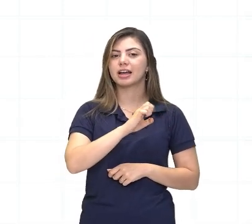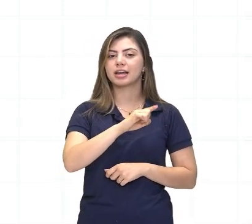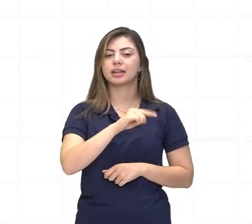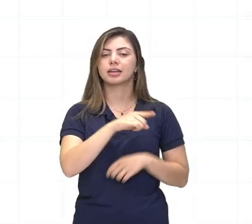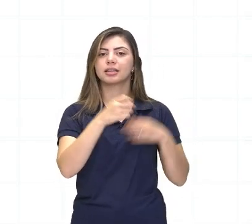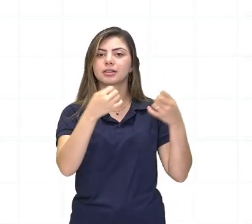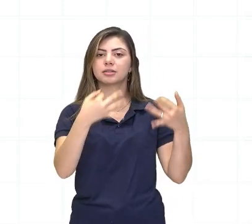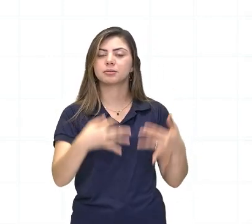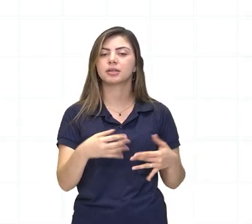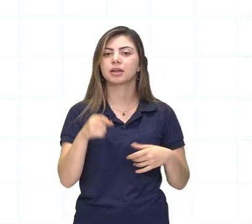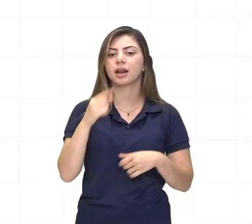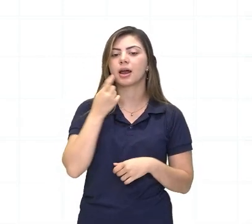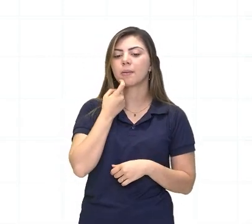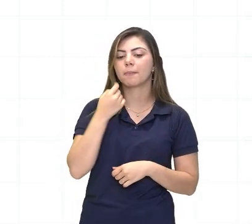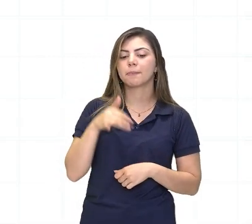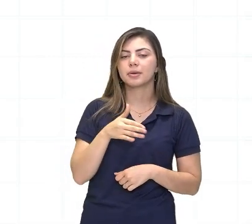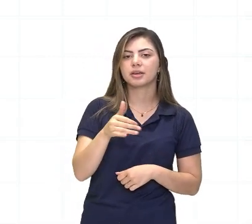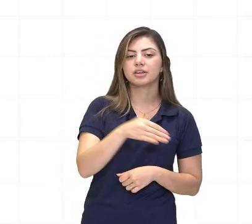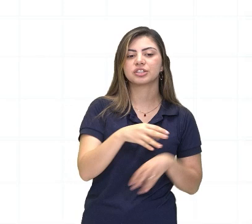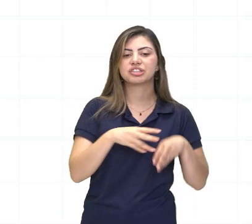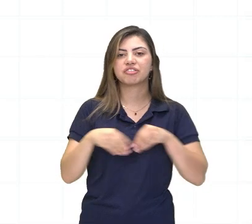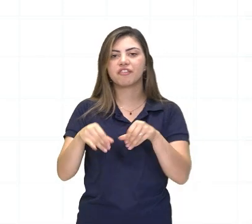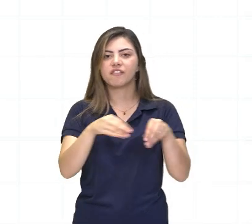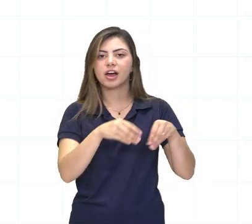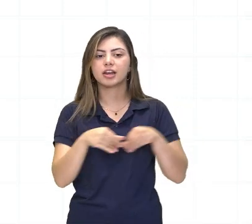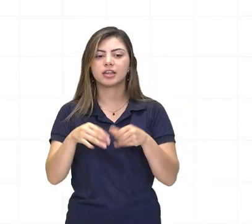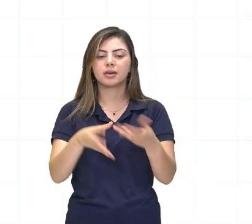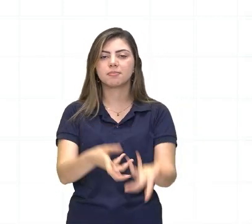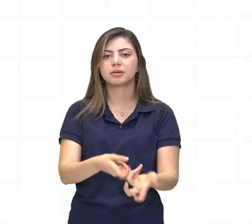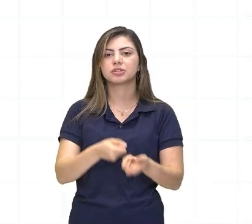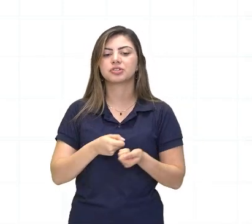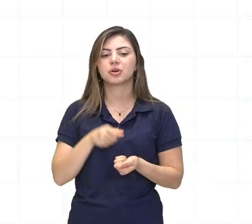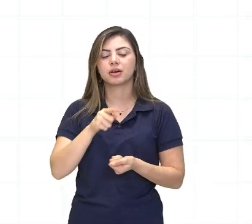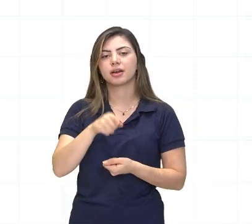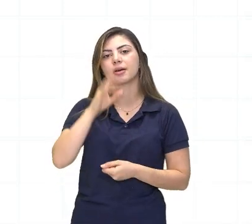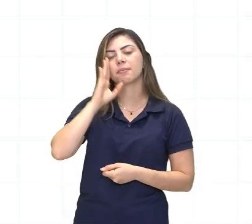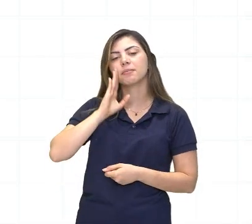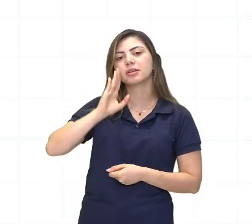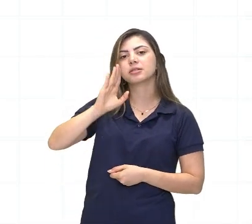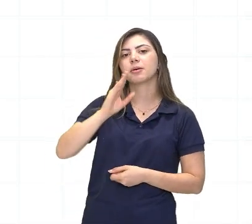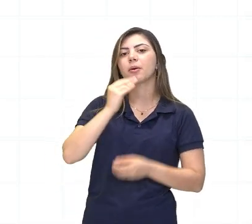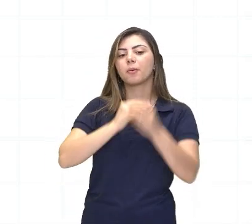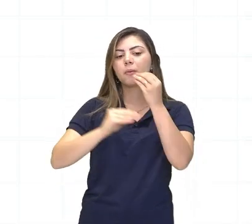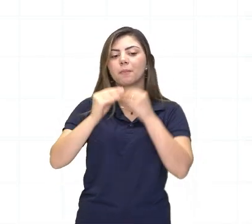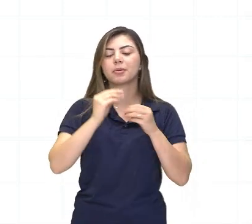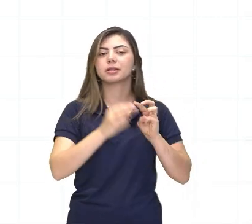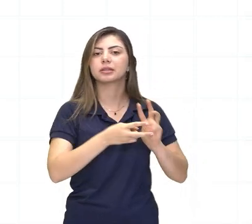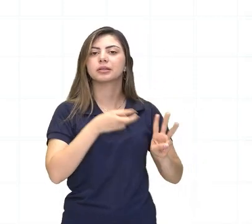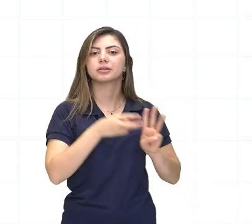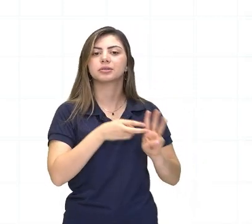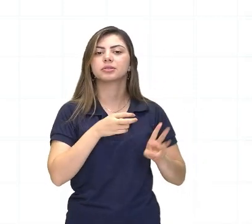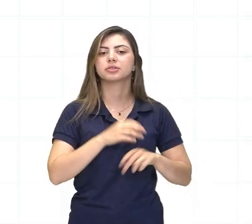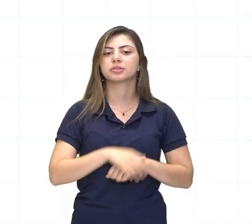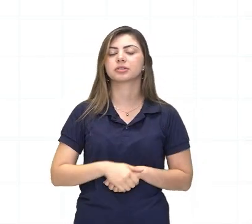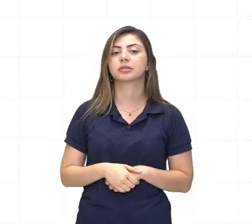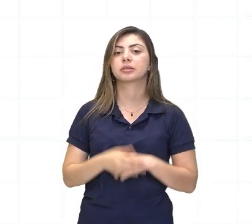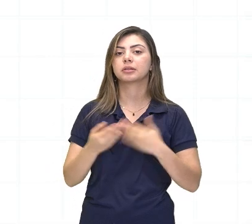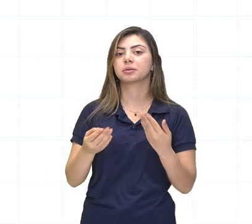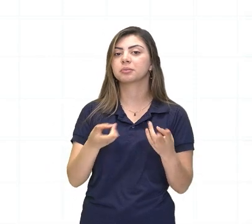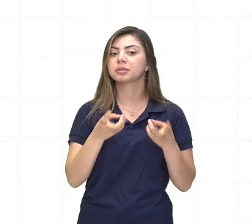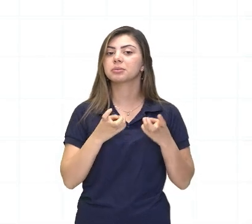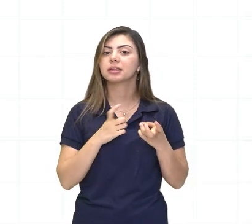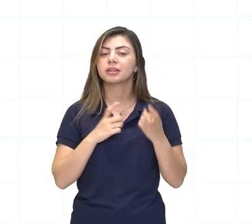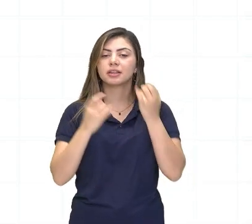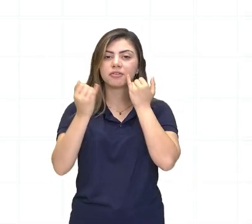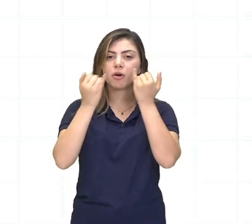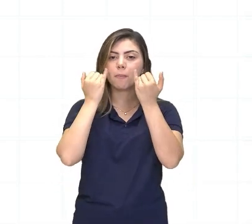mandioca são a base principal da alimentação na aldeia. Acrescentando informação, né? Nós temos o cacique, temos informações sobre